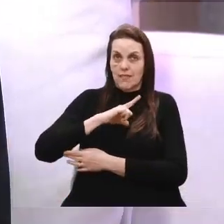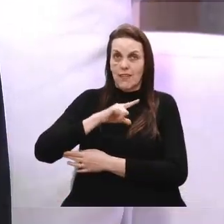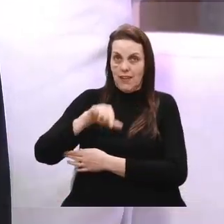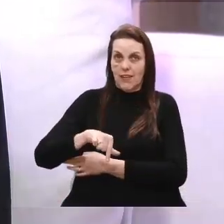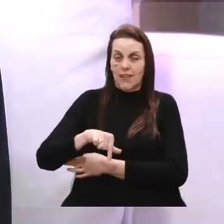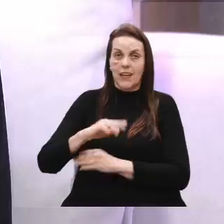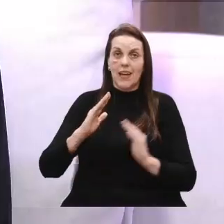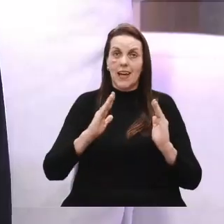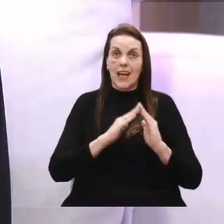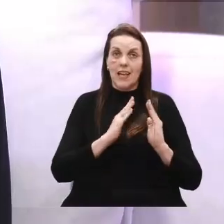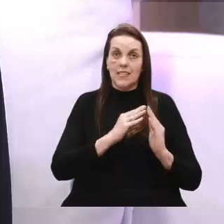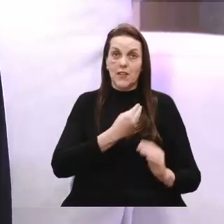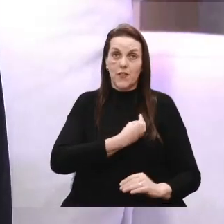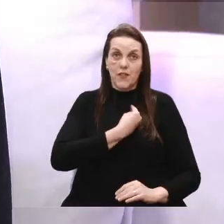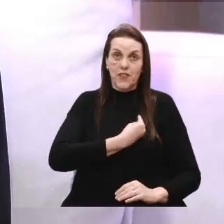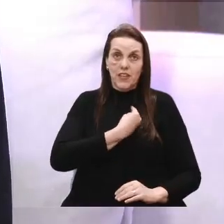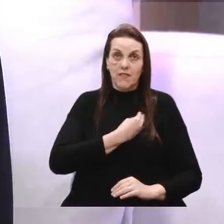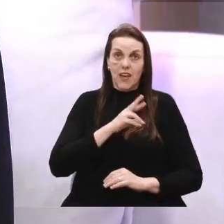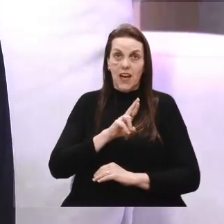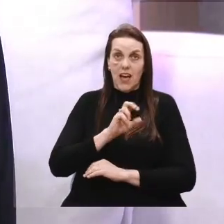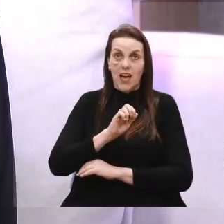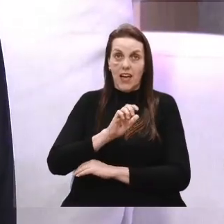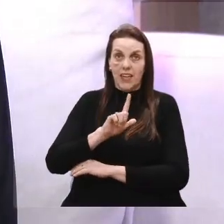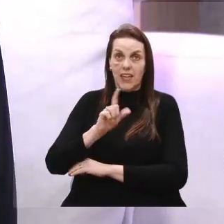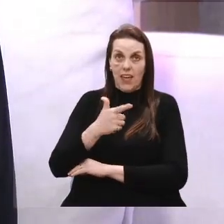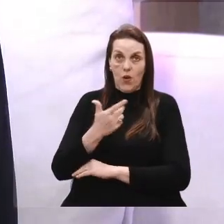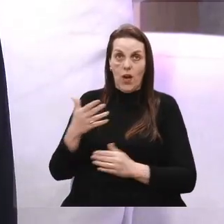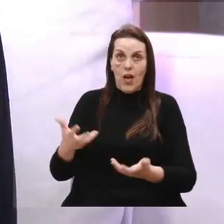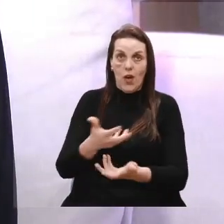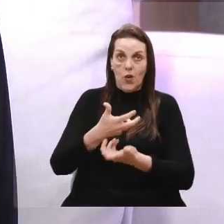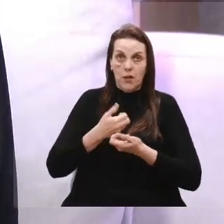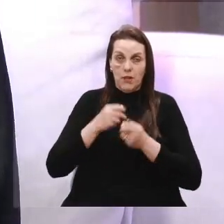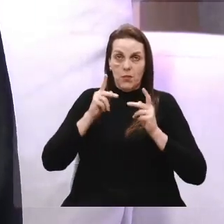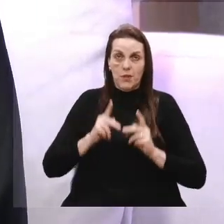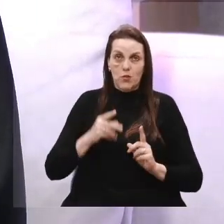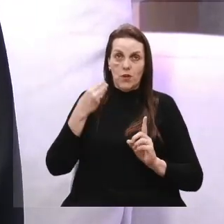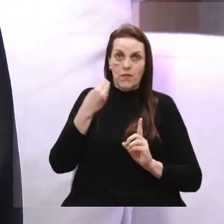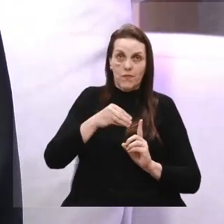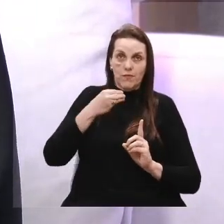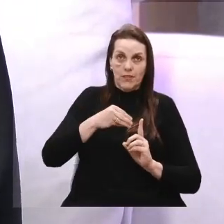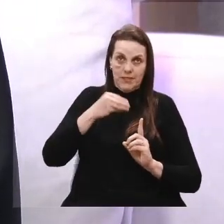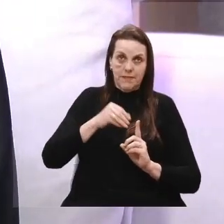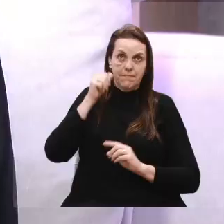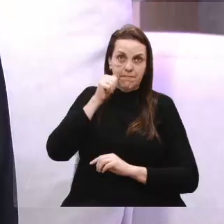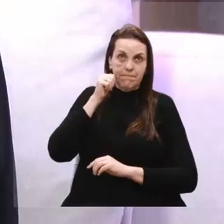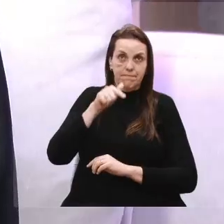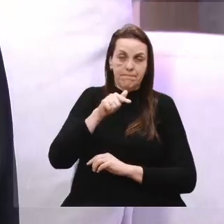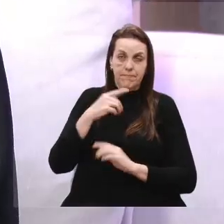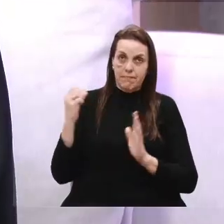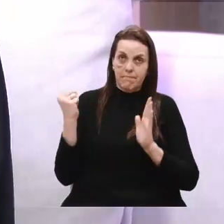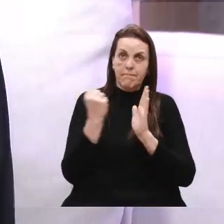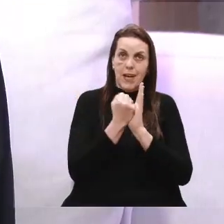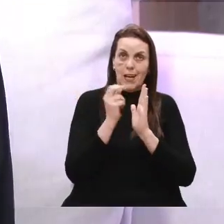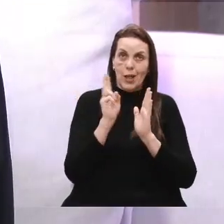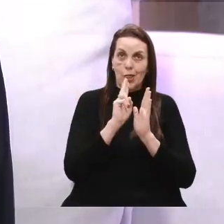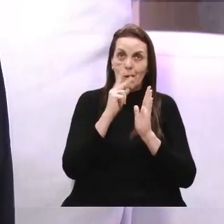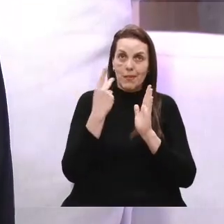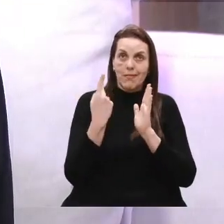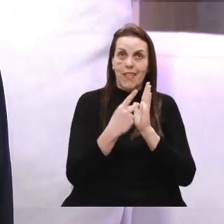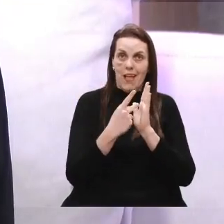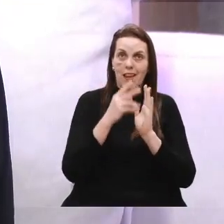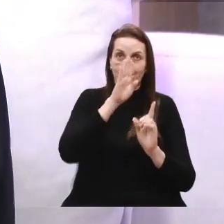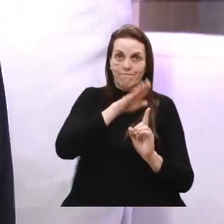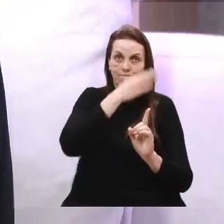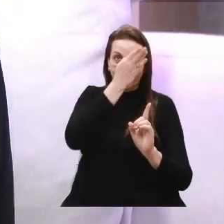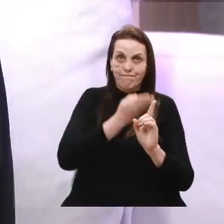tem a Casa Viva Raquel, que acolhe mulheres em situação de vulnerabilidade, né, que leva o nome da Raquel por conta das suas tantas lutas. Tem uma escola